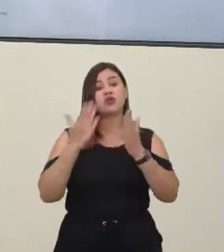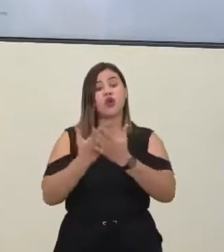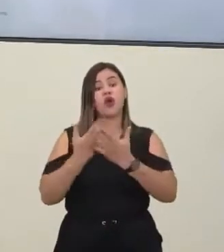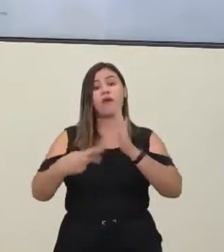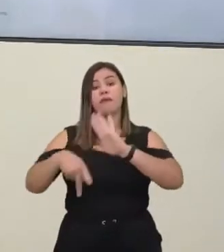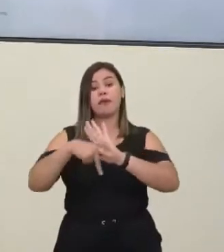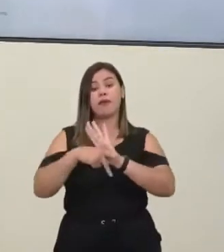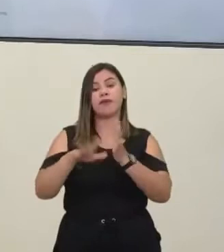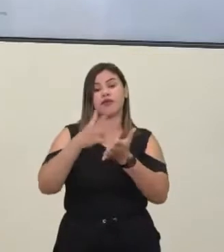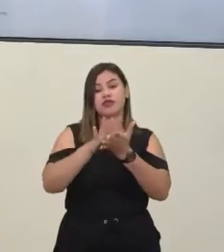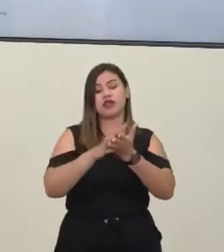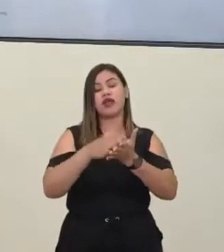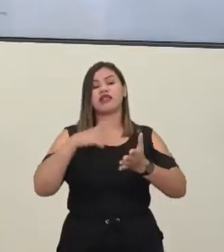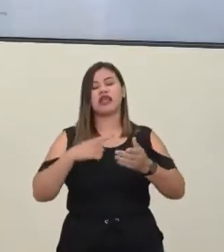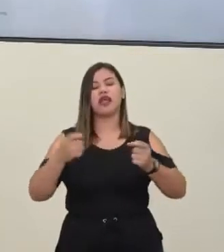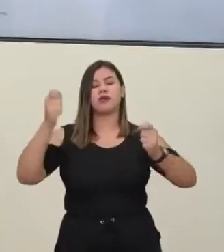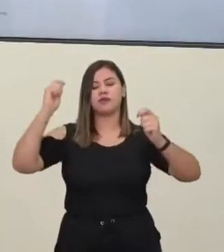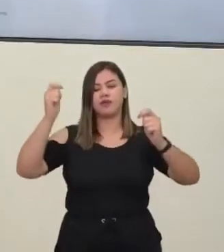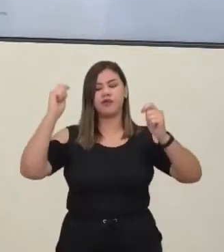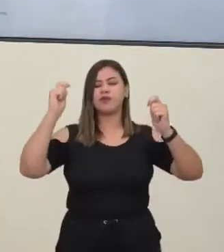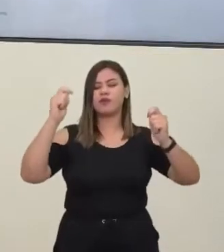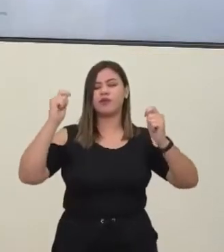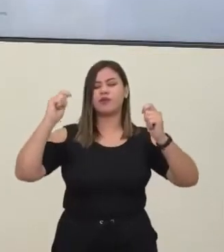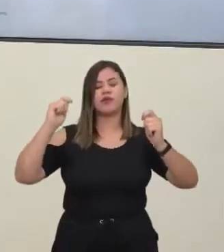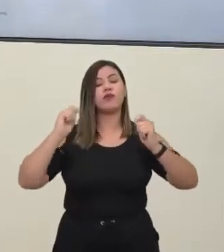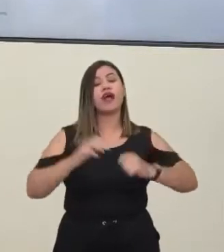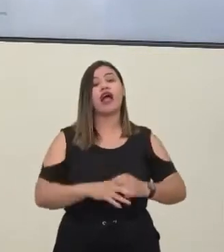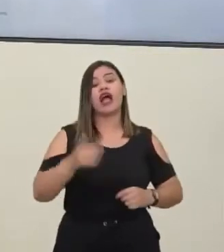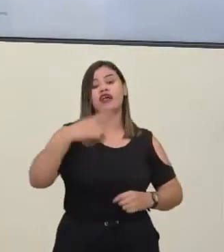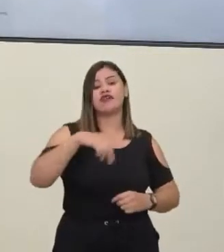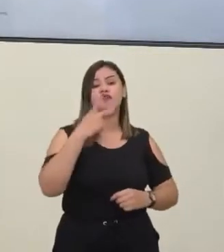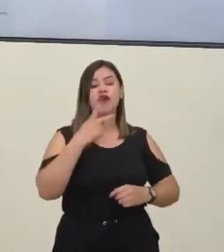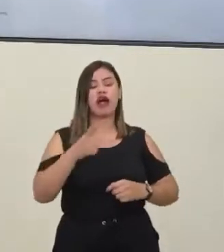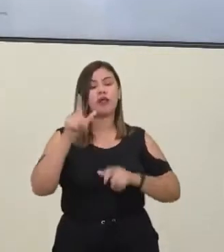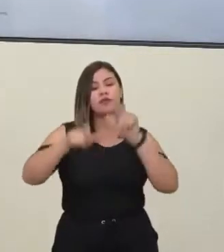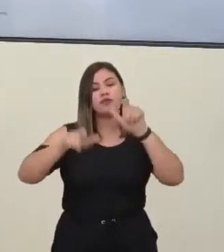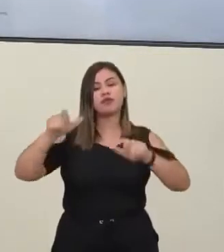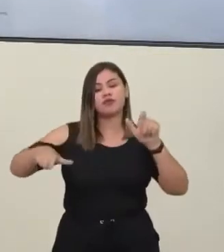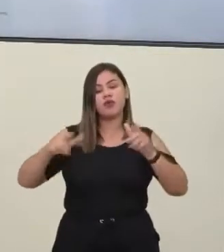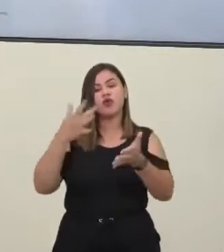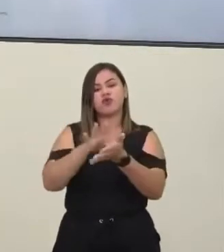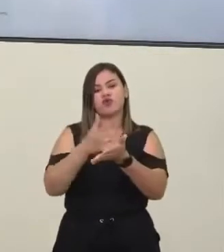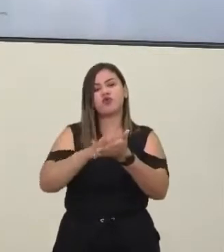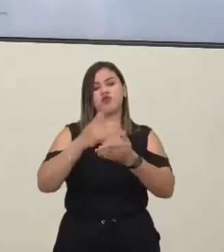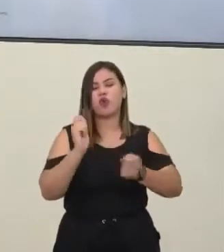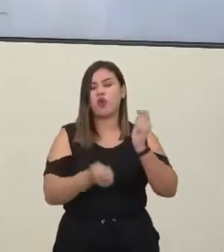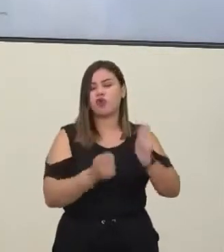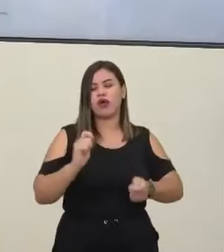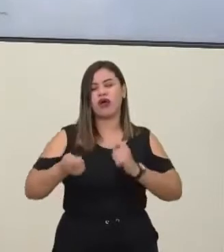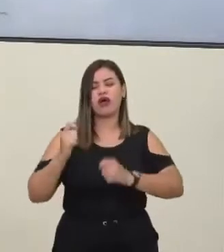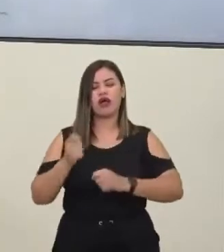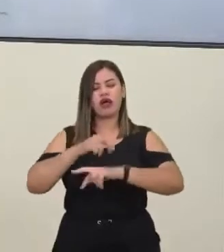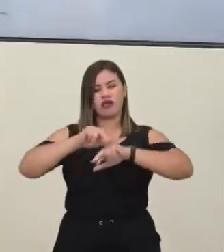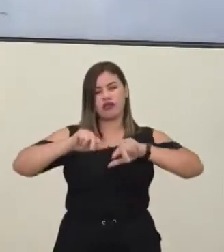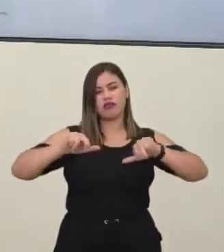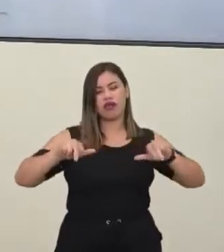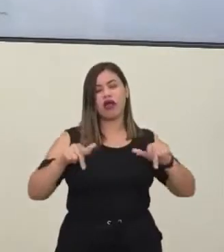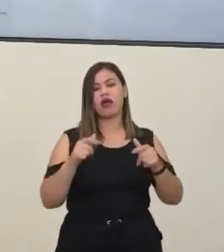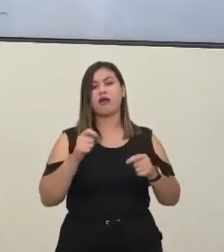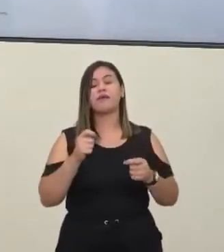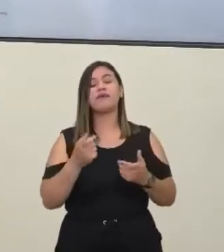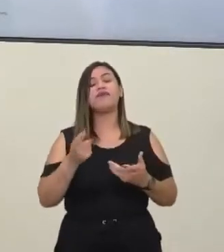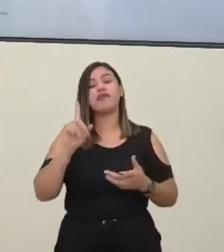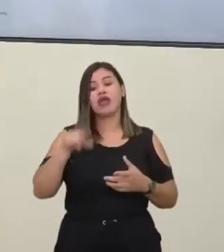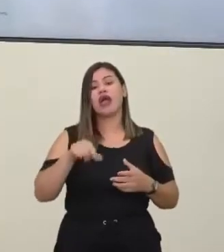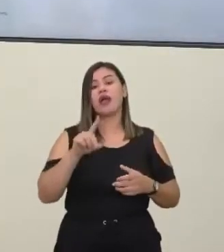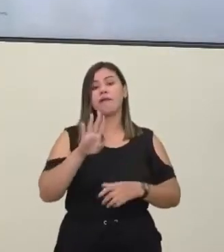justamente percussionistas, né? A gente fala assim que os músicos que tocam, né, na escola de samba, na bateria de escola de